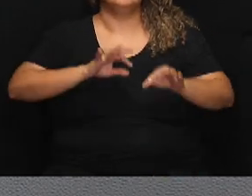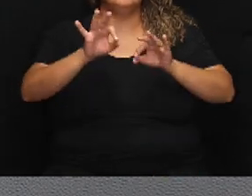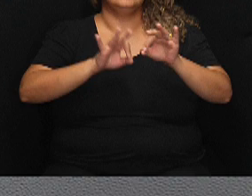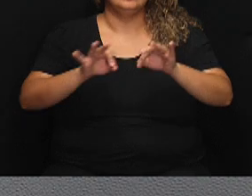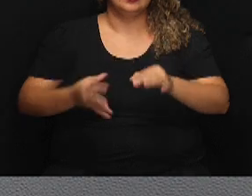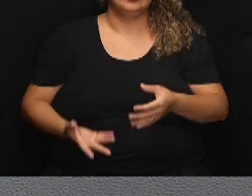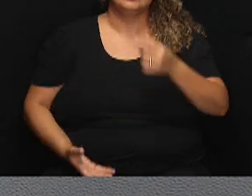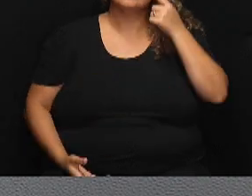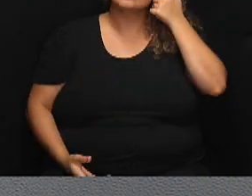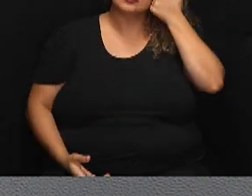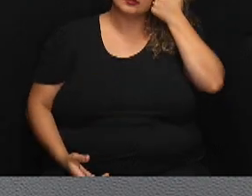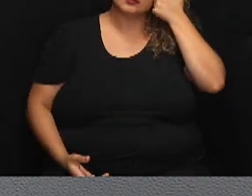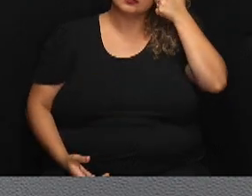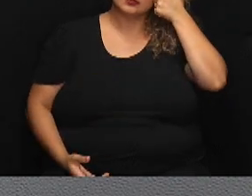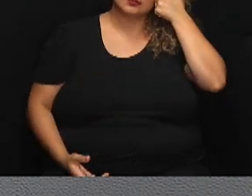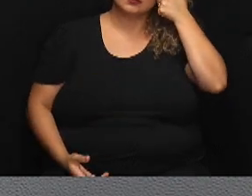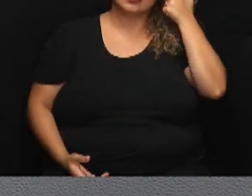né,